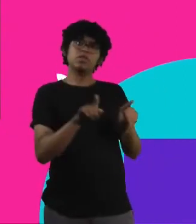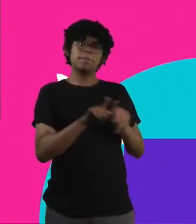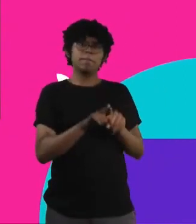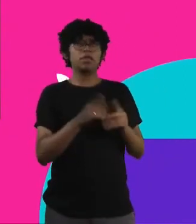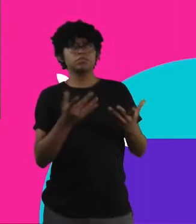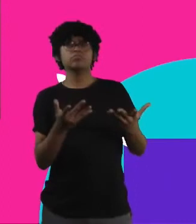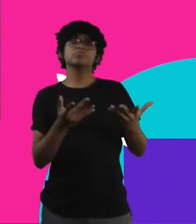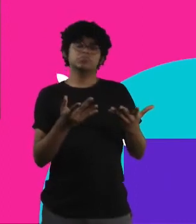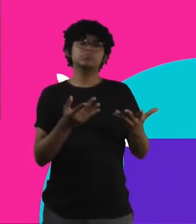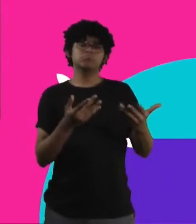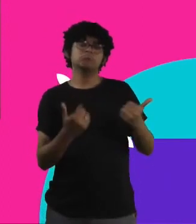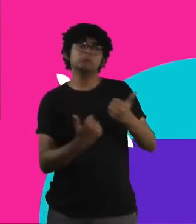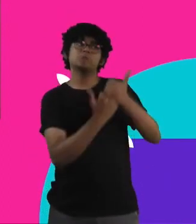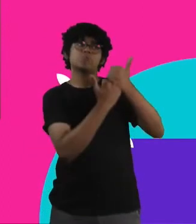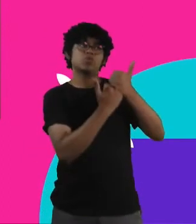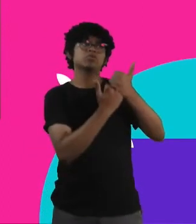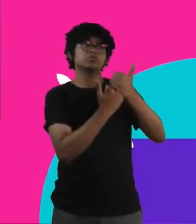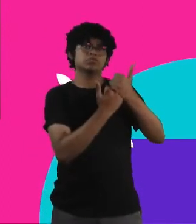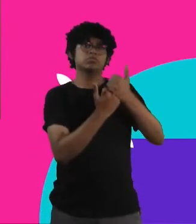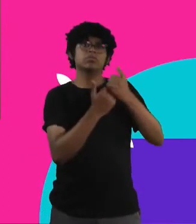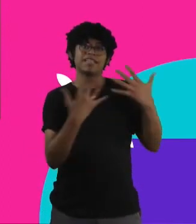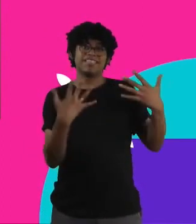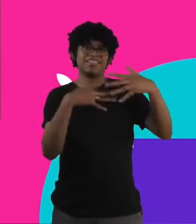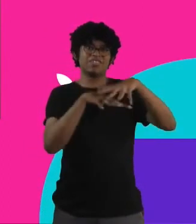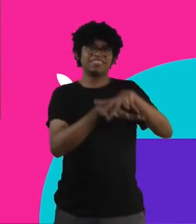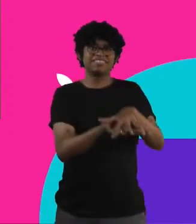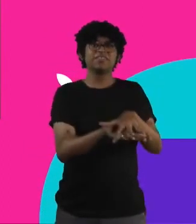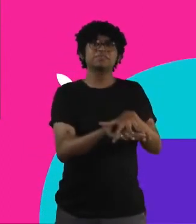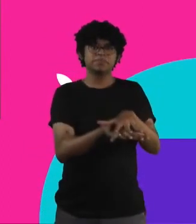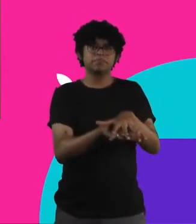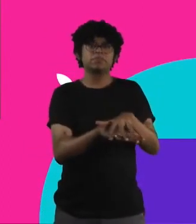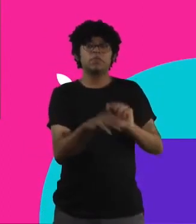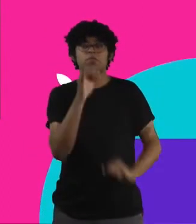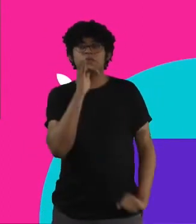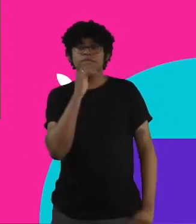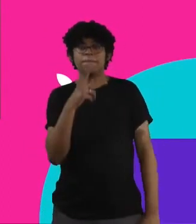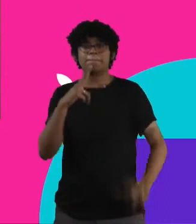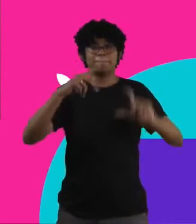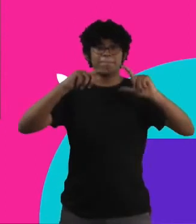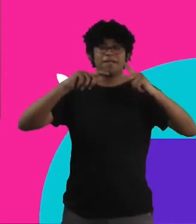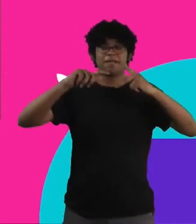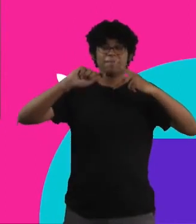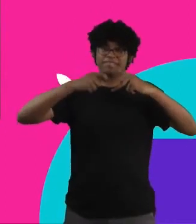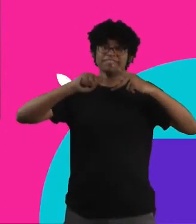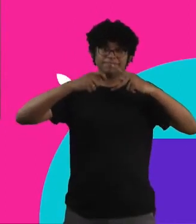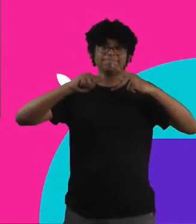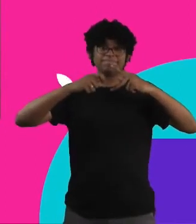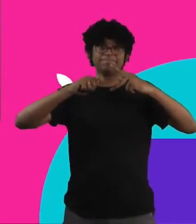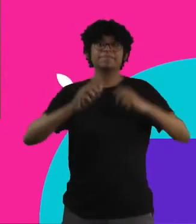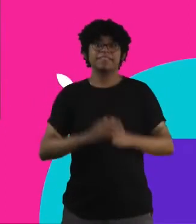forma, ela vem ajudando bastante, né, nessa inclusão. A gente pode usar como exemplo o Pix, né, a forma que